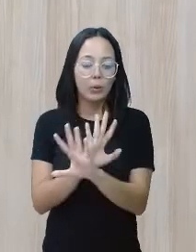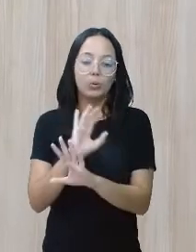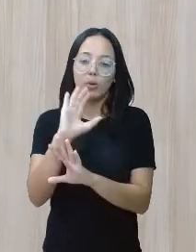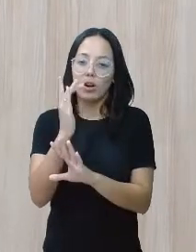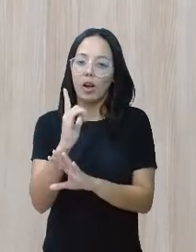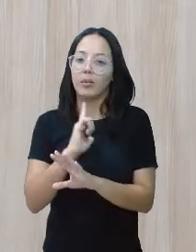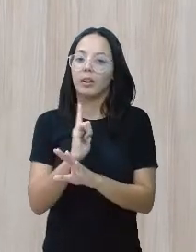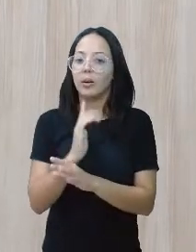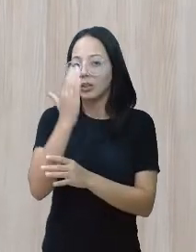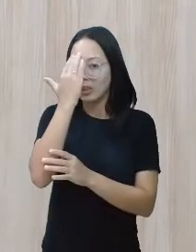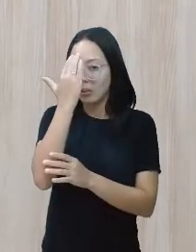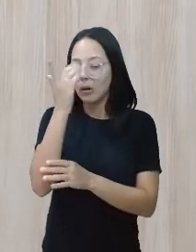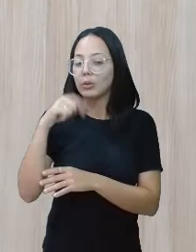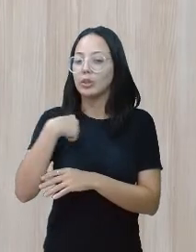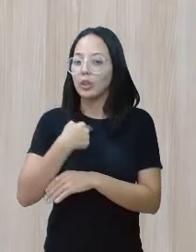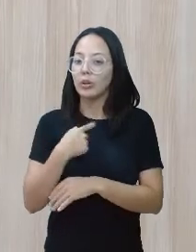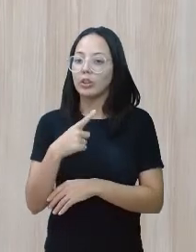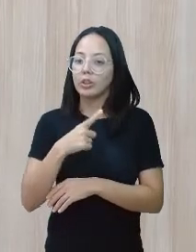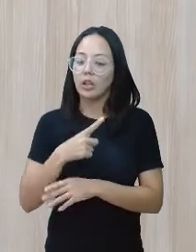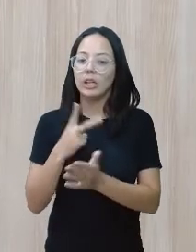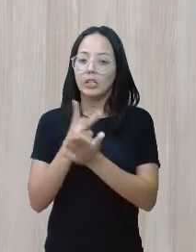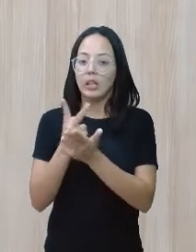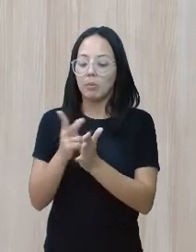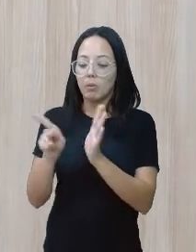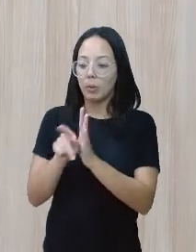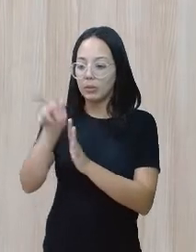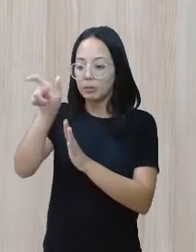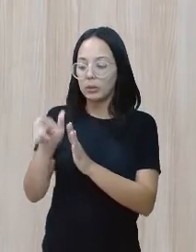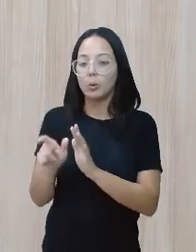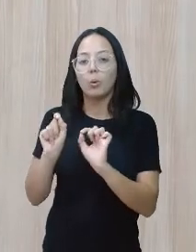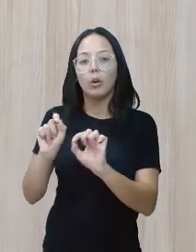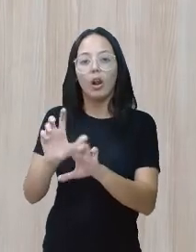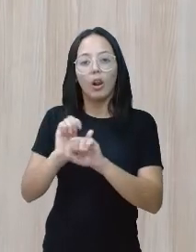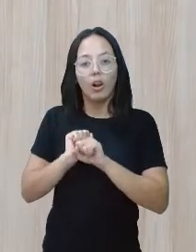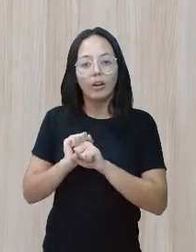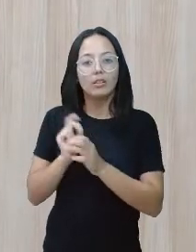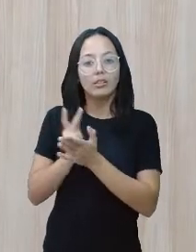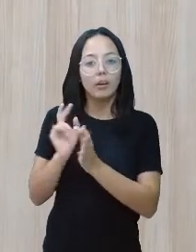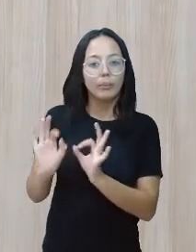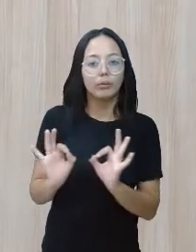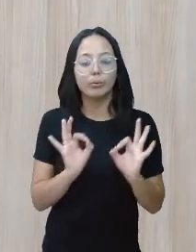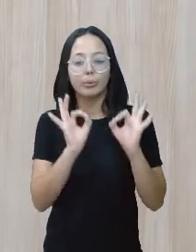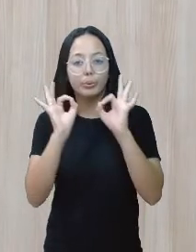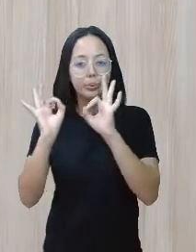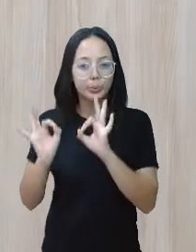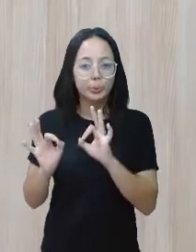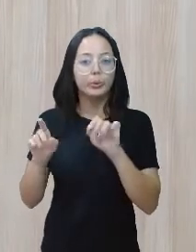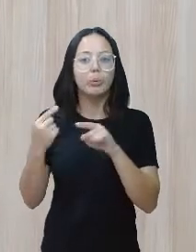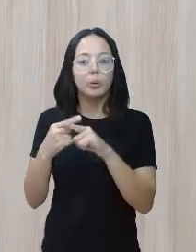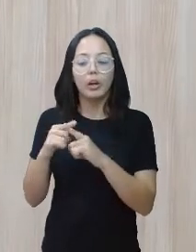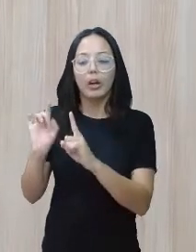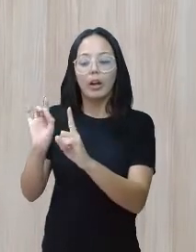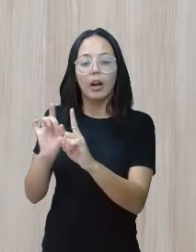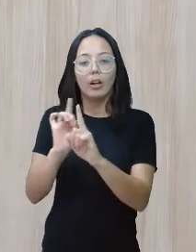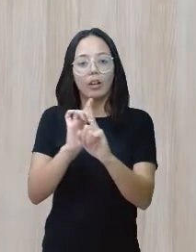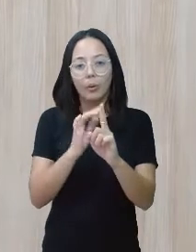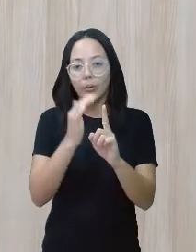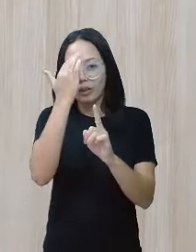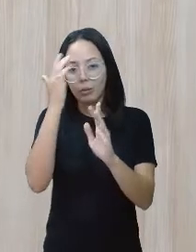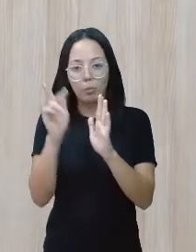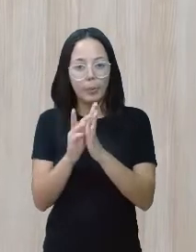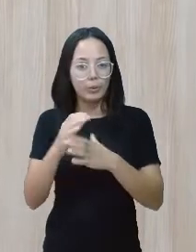que a interpretação do que a gente recebe é sempre do receptor, é sempre da pessoa que está assistindo, cada um vai interpretar de um